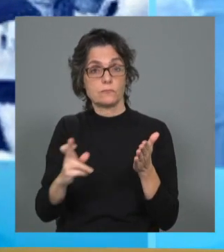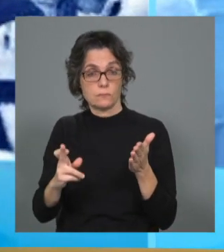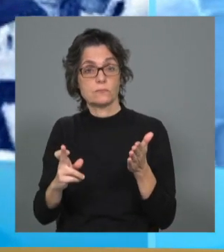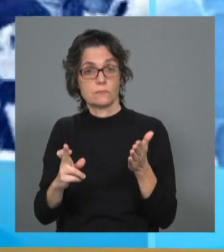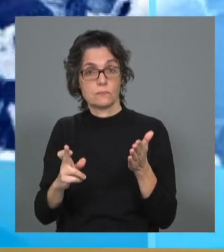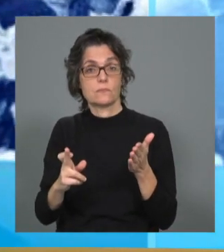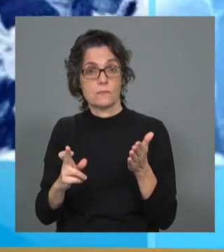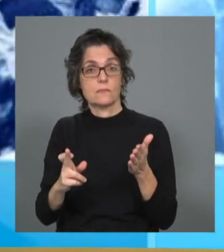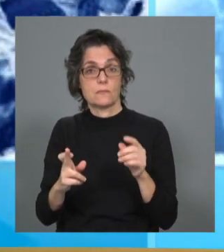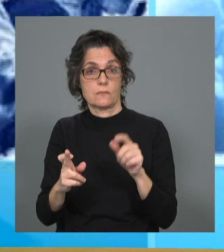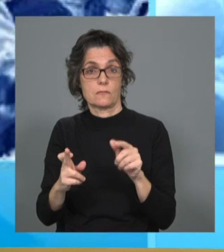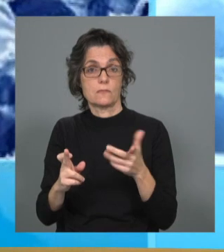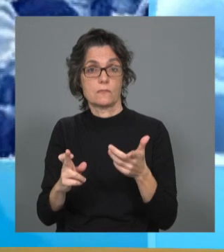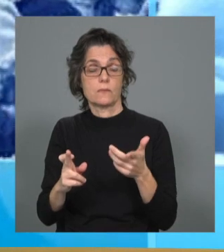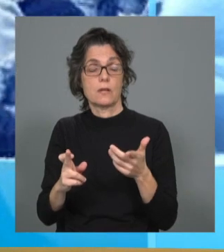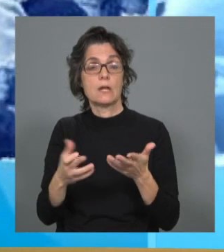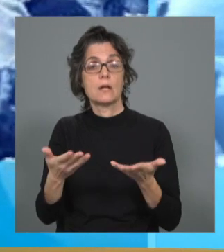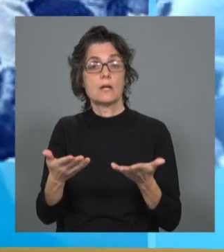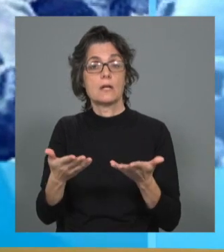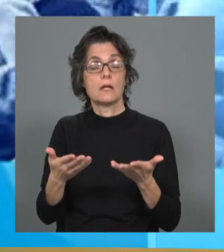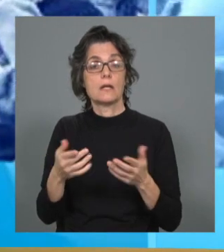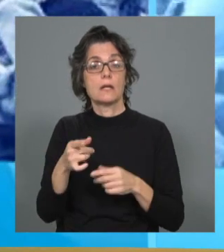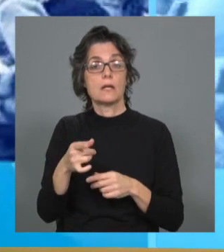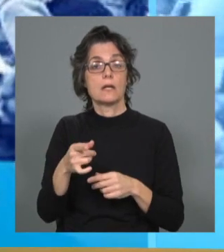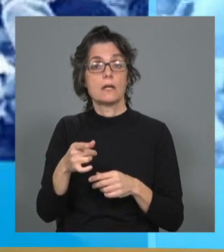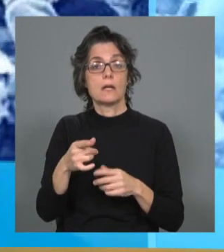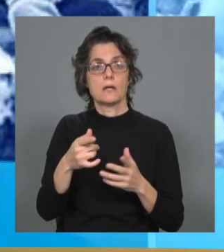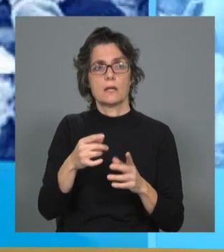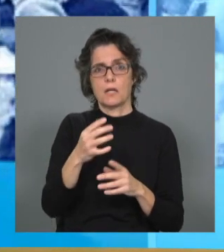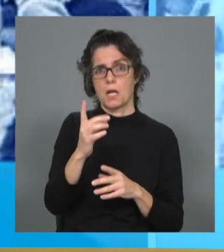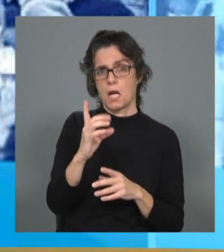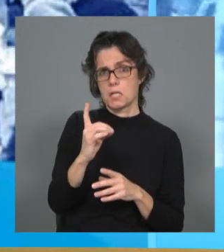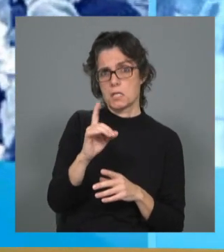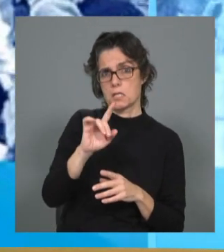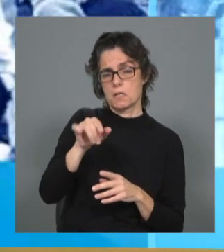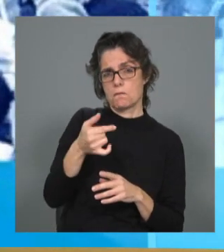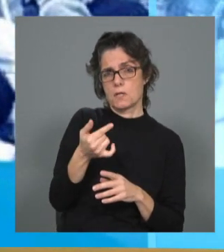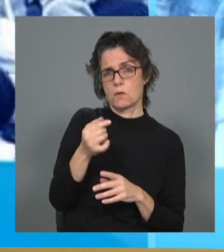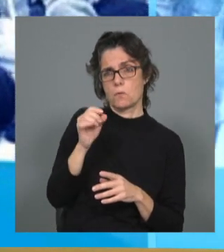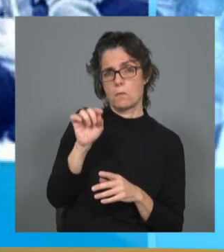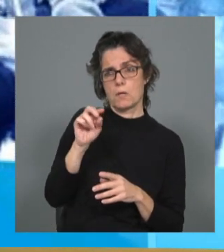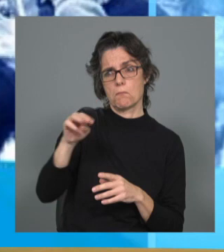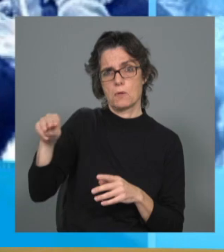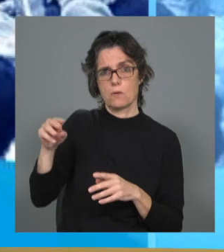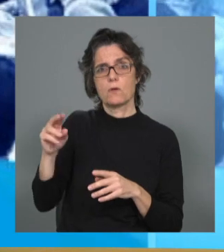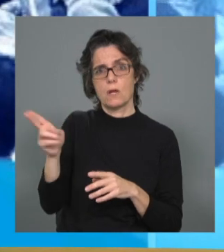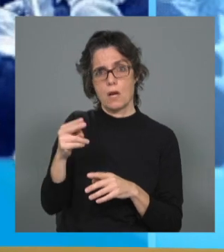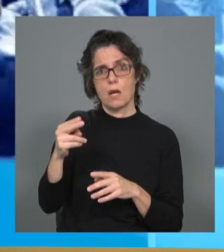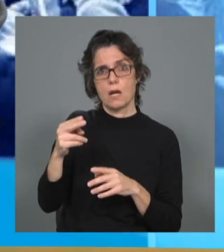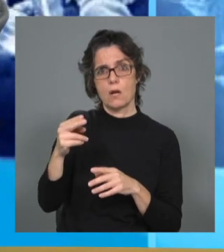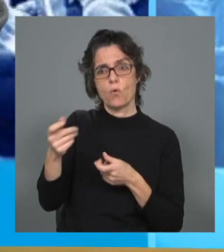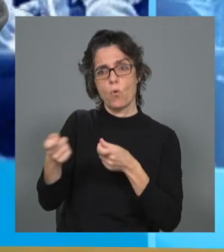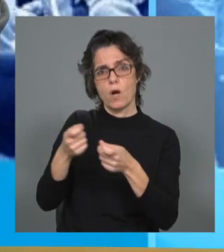de Resiliência, o PRR, 16, qualquer coisa, mil milhões de euros para os próximos anos. Ele